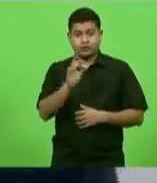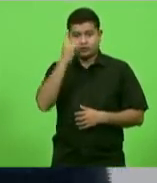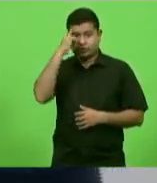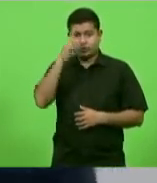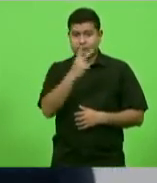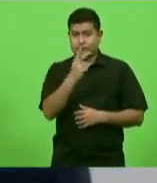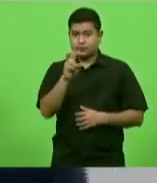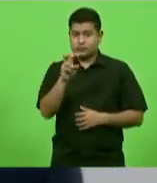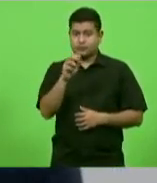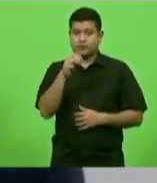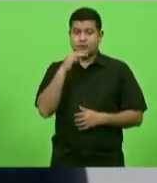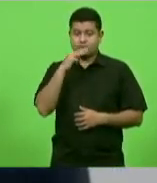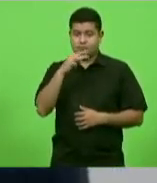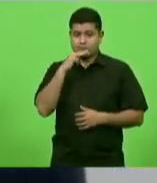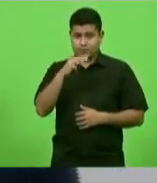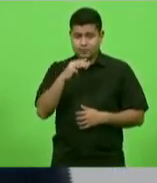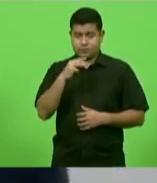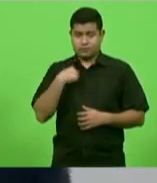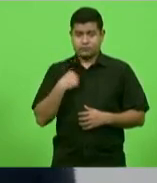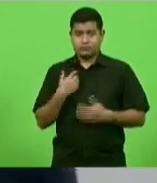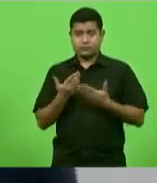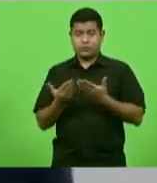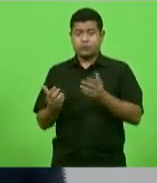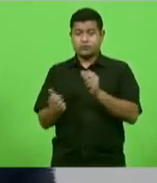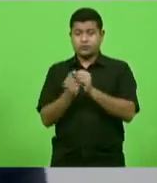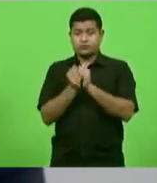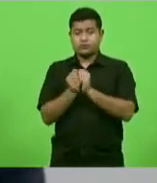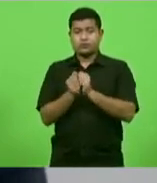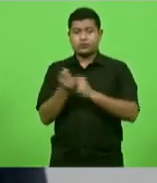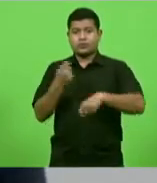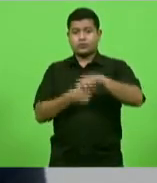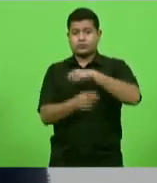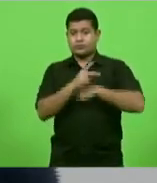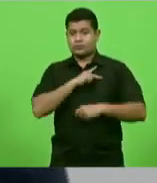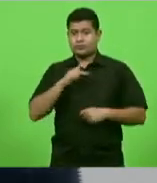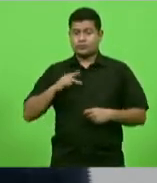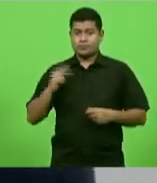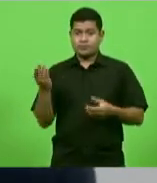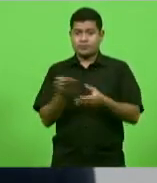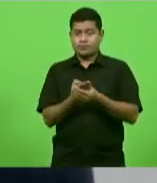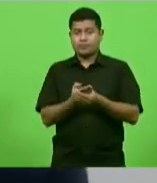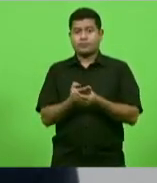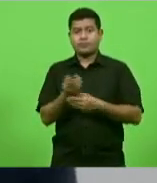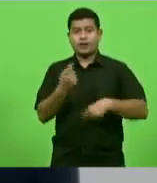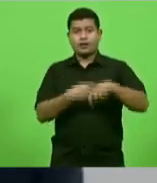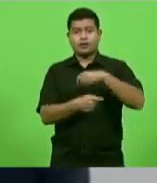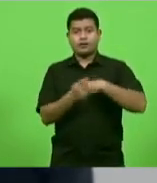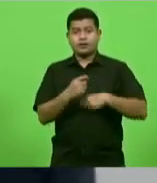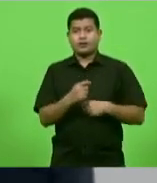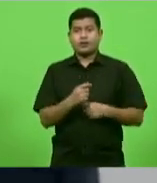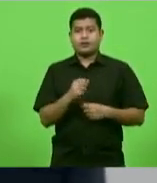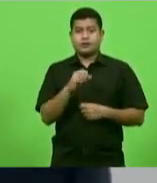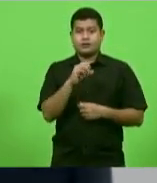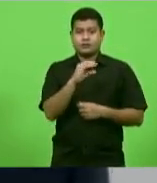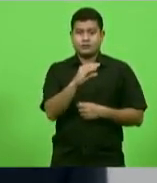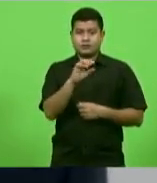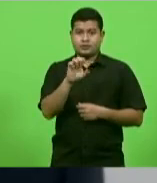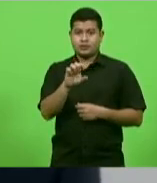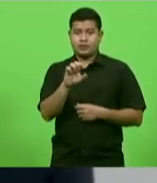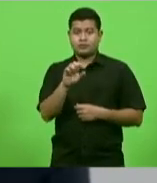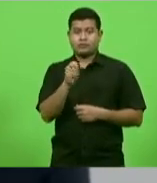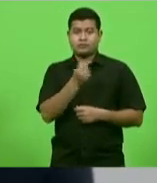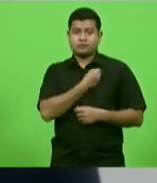março, autua-se junto à administração pública o processo administrativo CEA número